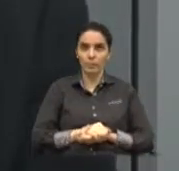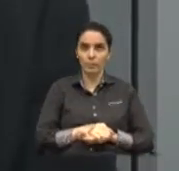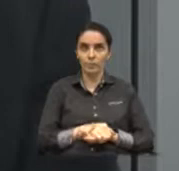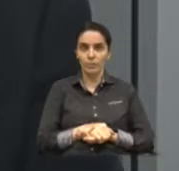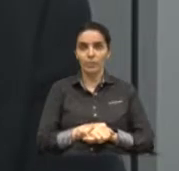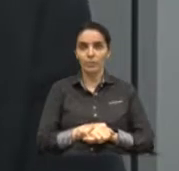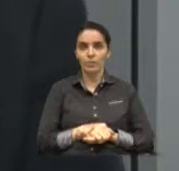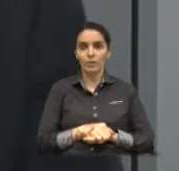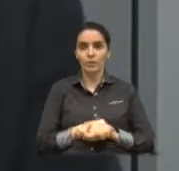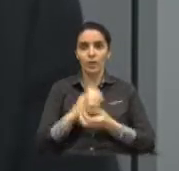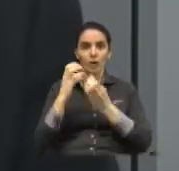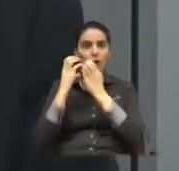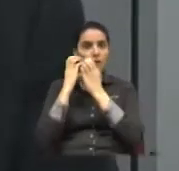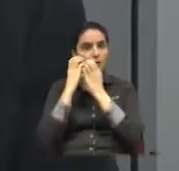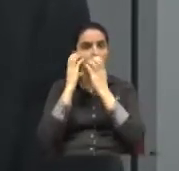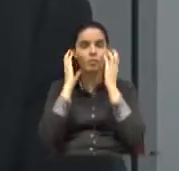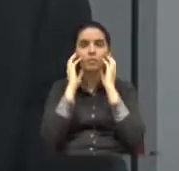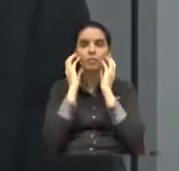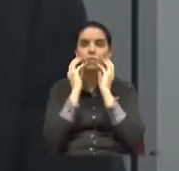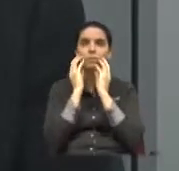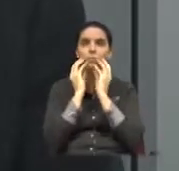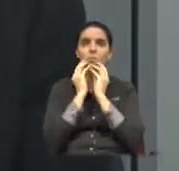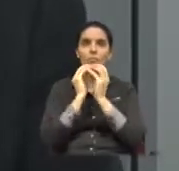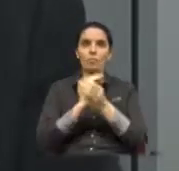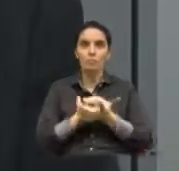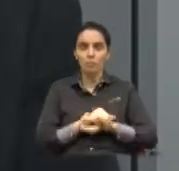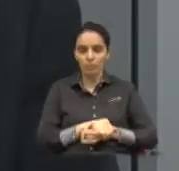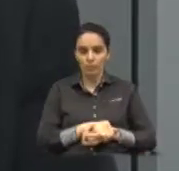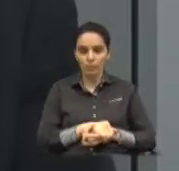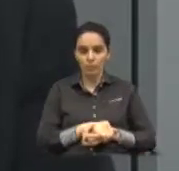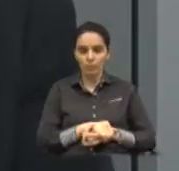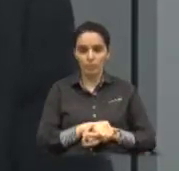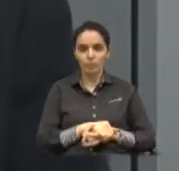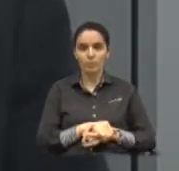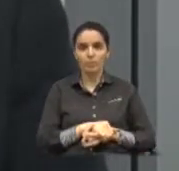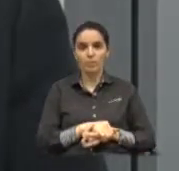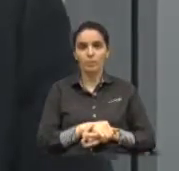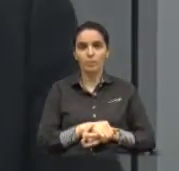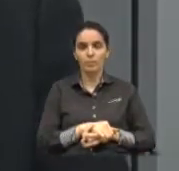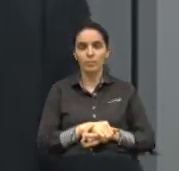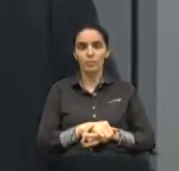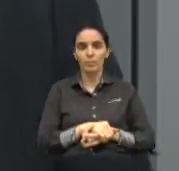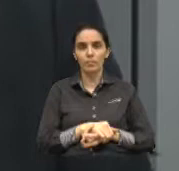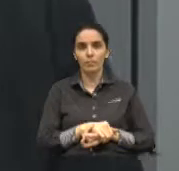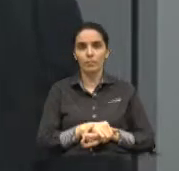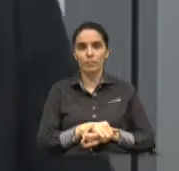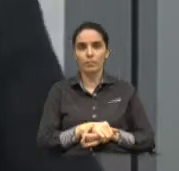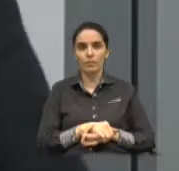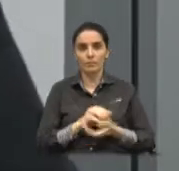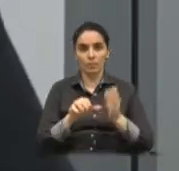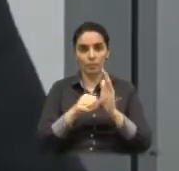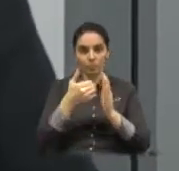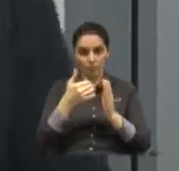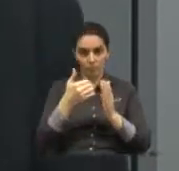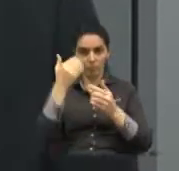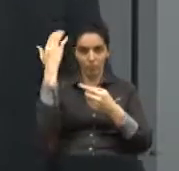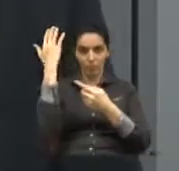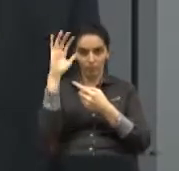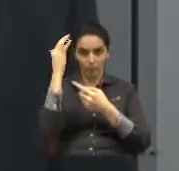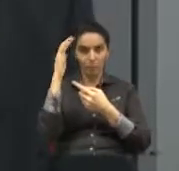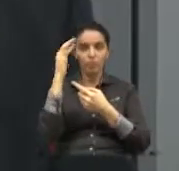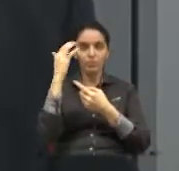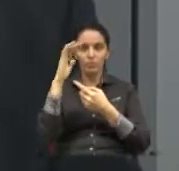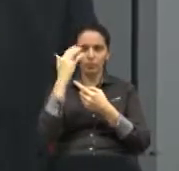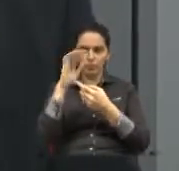Mix pediu antes, pastor Nilton. Pois não. Uma parte. Pois não. Primeiro, parabenizar pelo